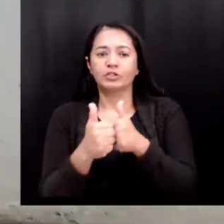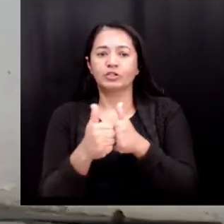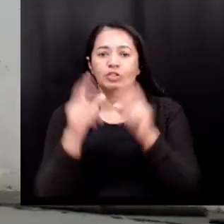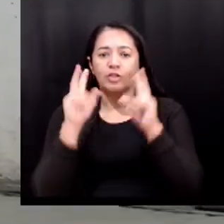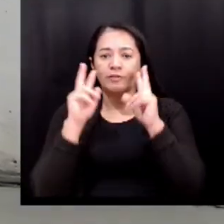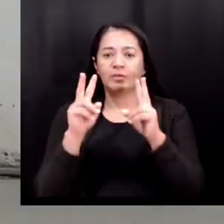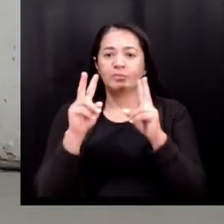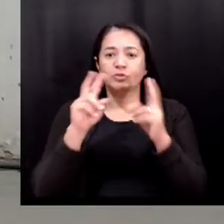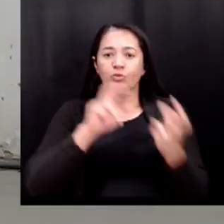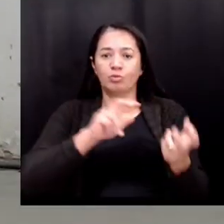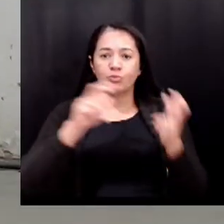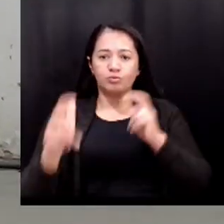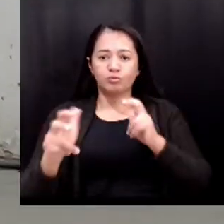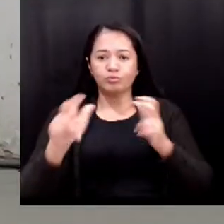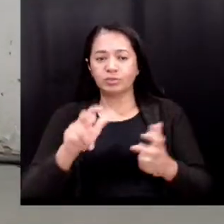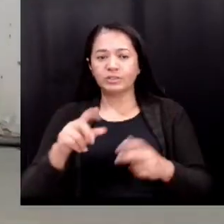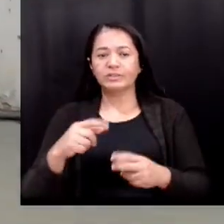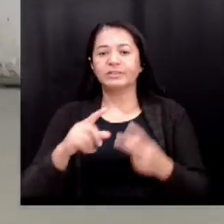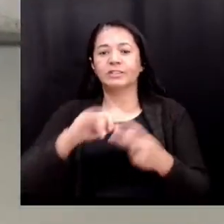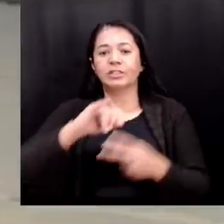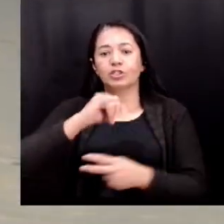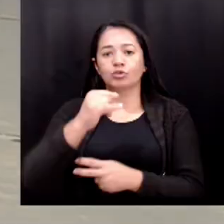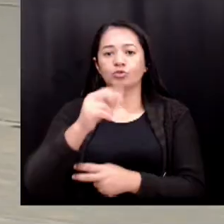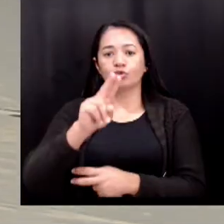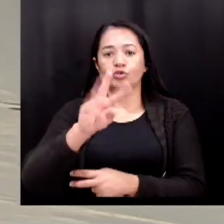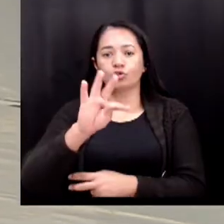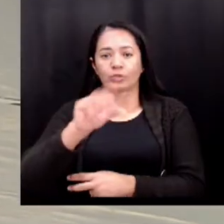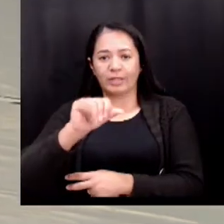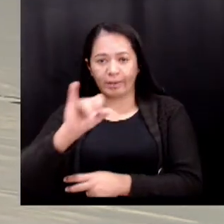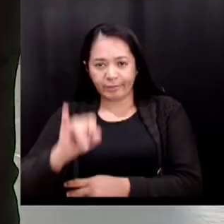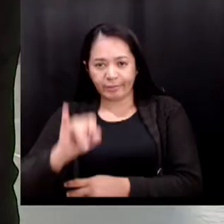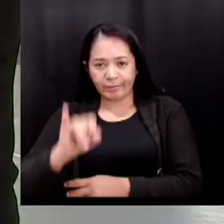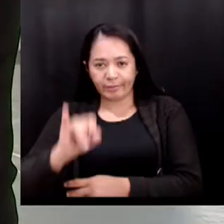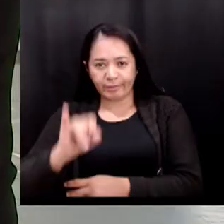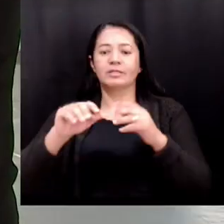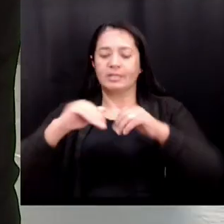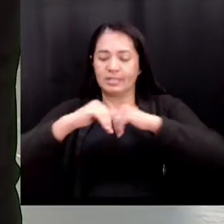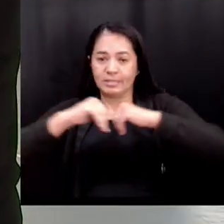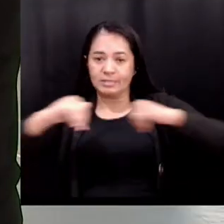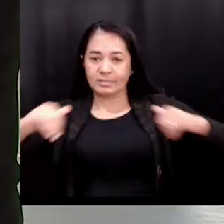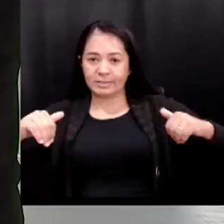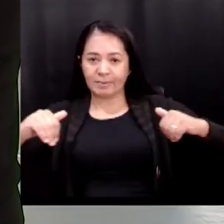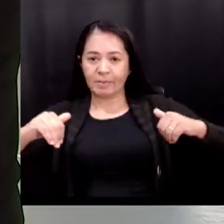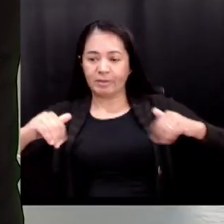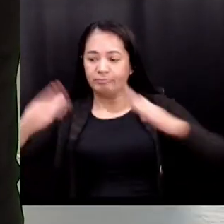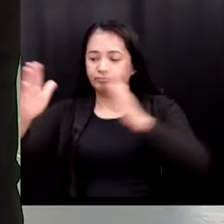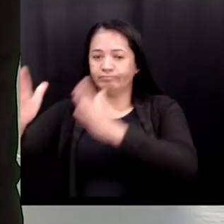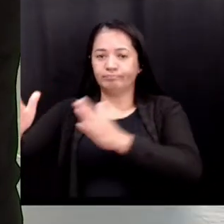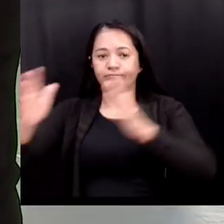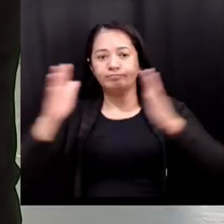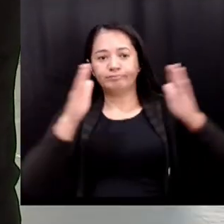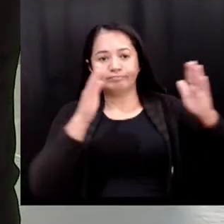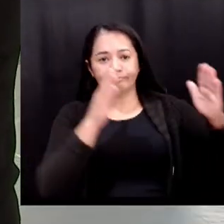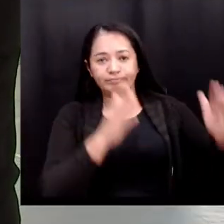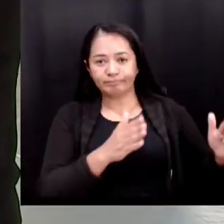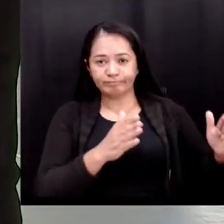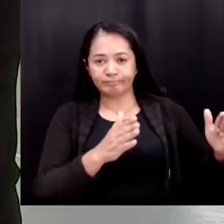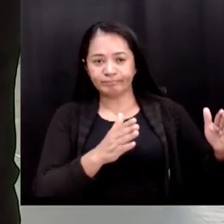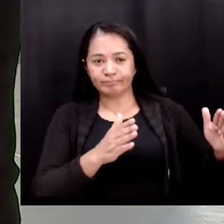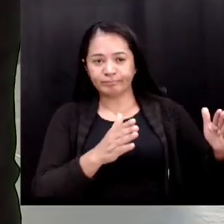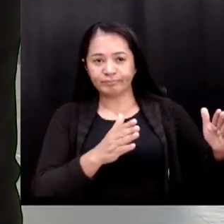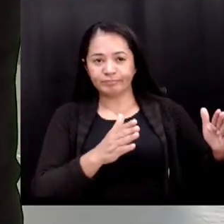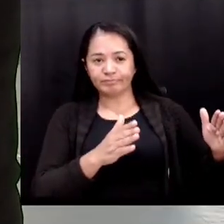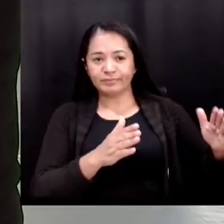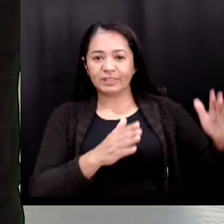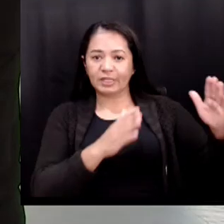Nós temos o Jutaijutsu, que se separam em duas partes. Uma parte, Nage-waza, técnicas